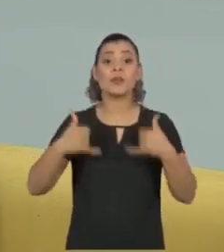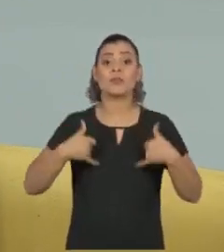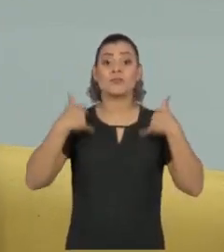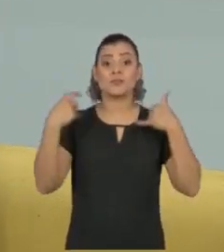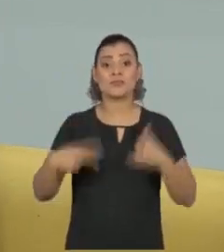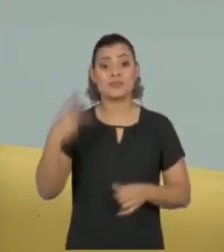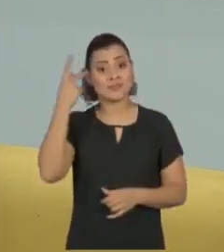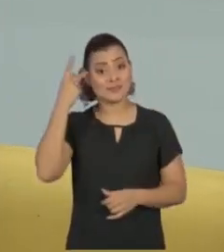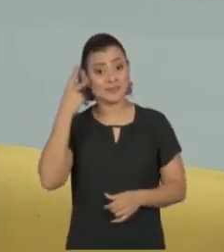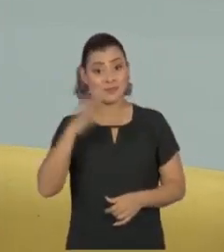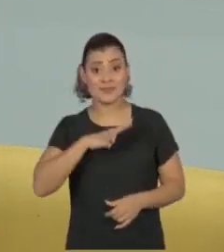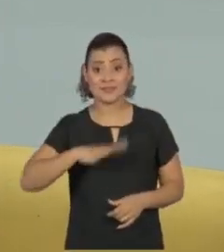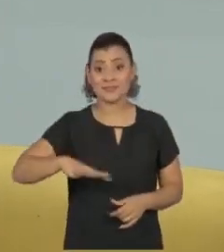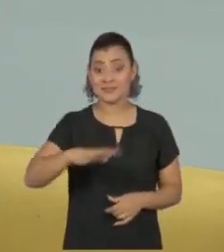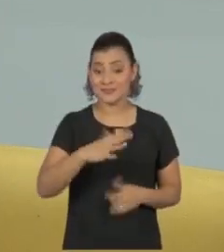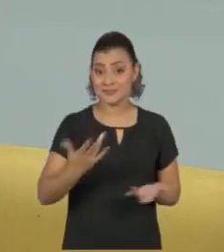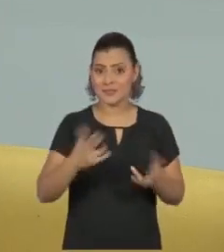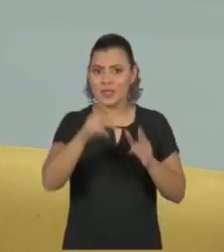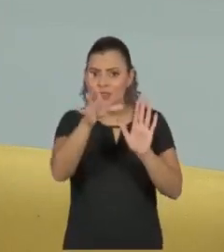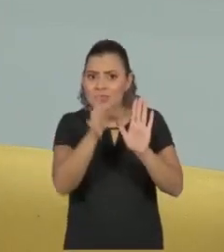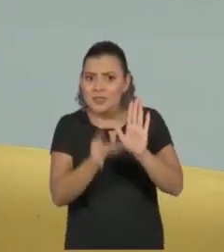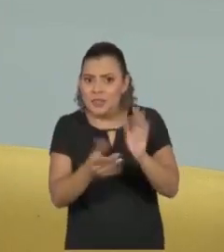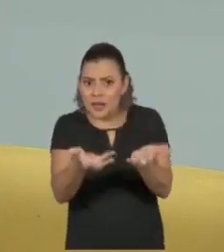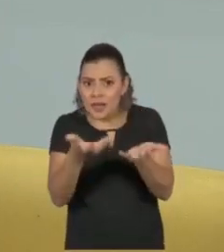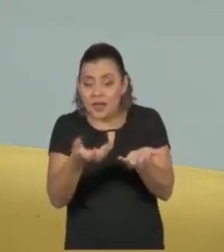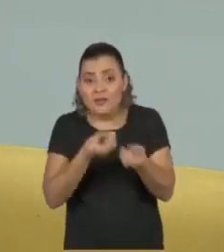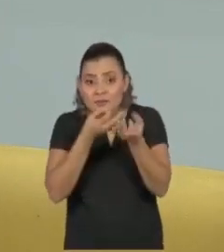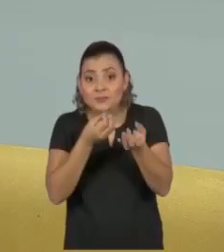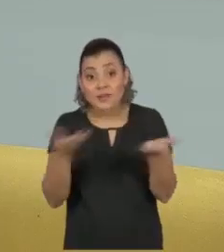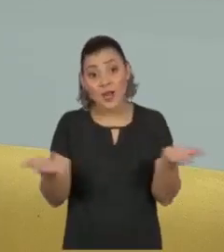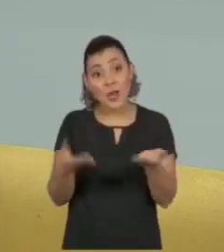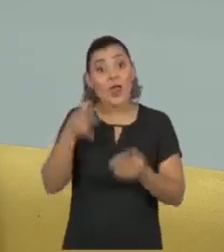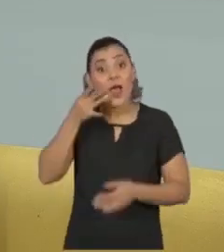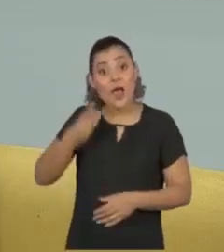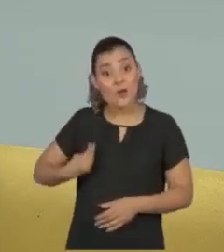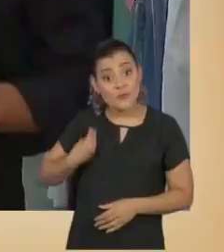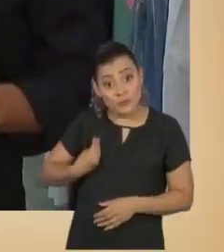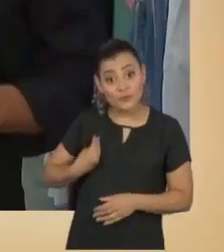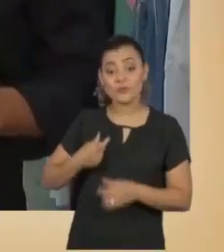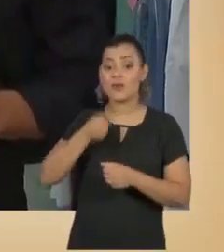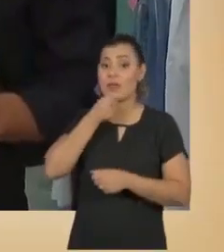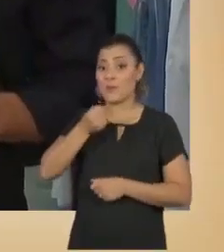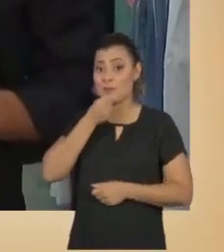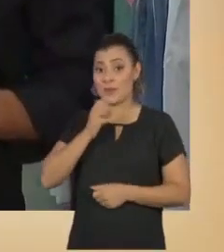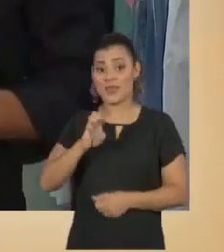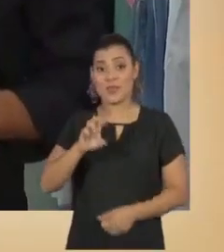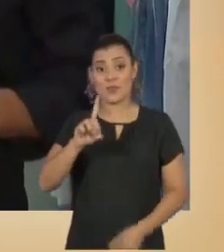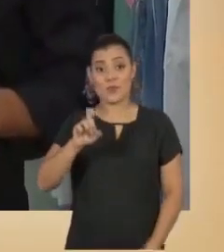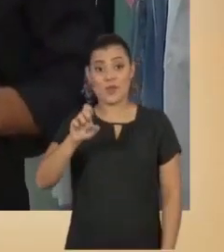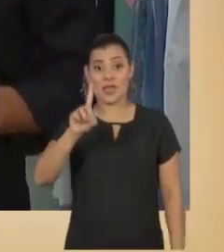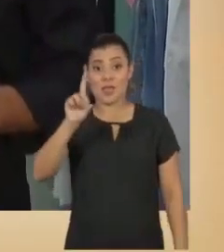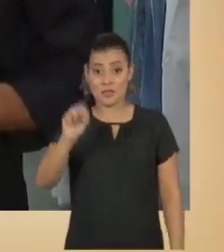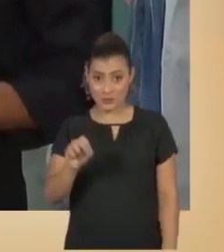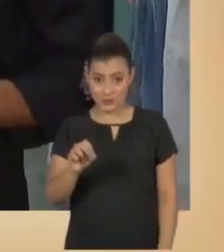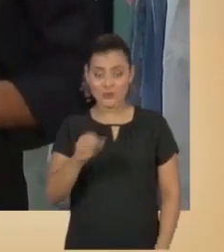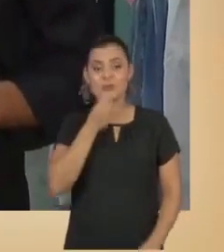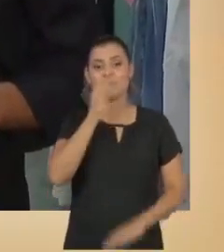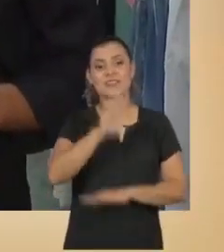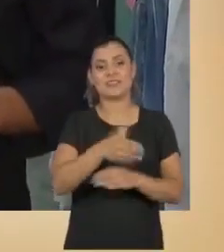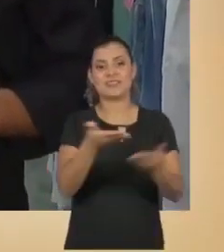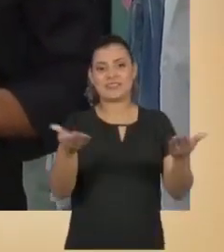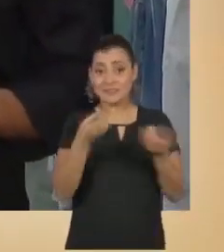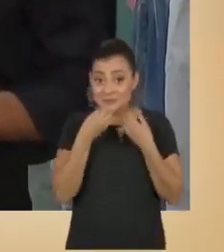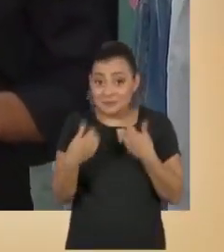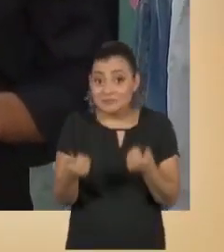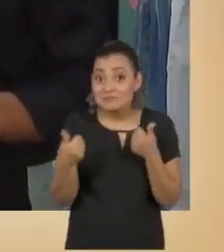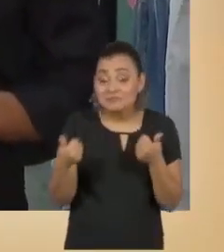São Paulo. E para saber mais detalhes, nós vamos falar agora ao vivo com o repórter Eduardo Campos. Boa tarde, Eduardo. Como